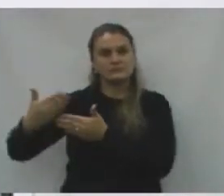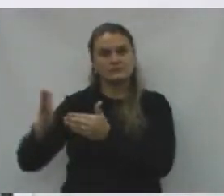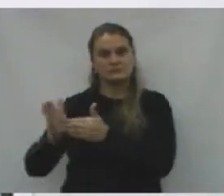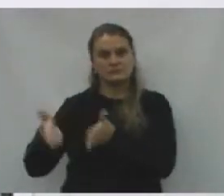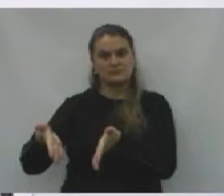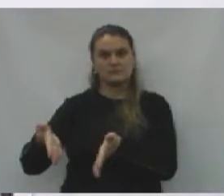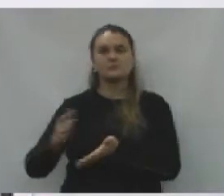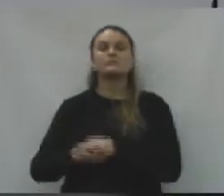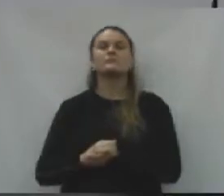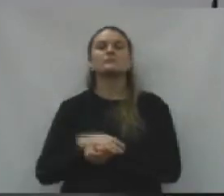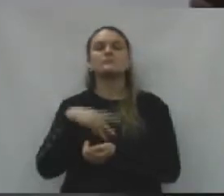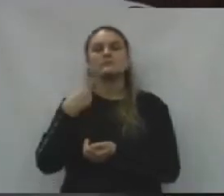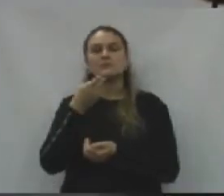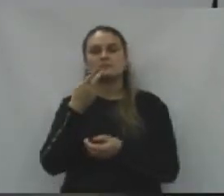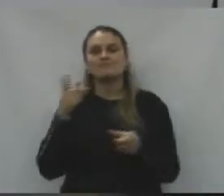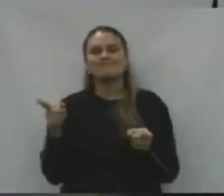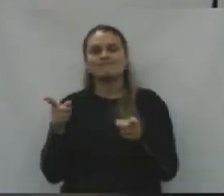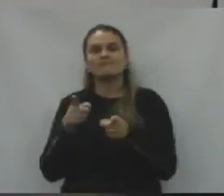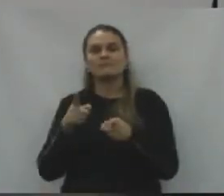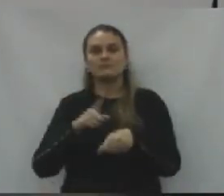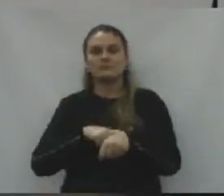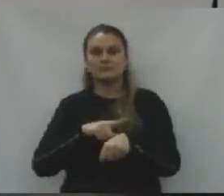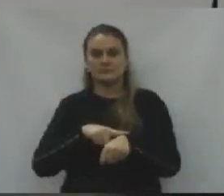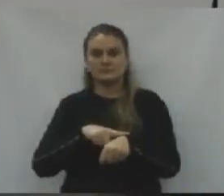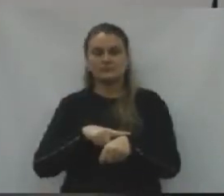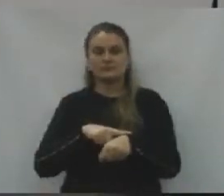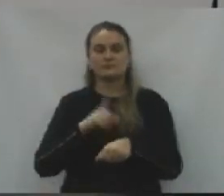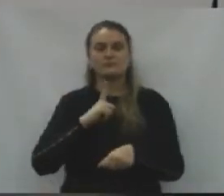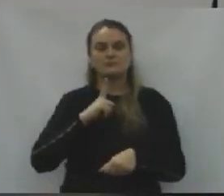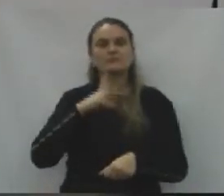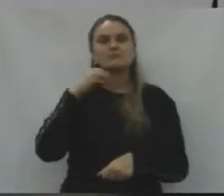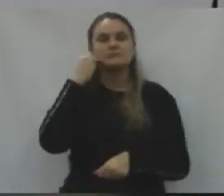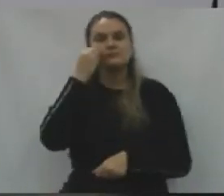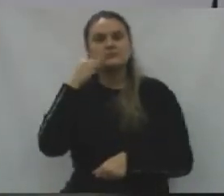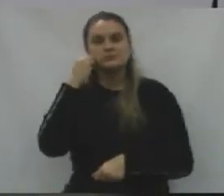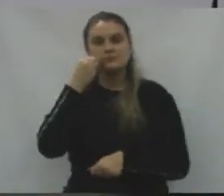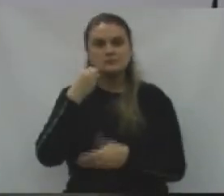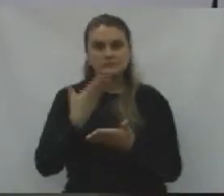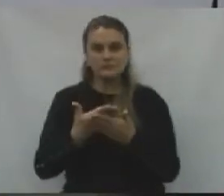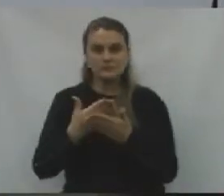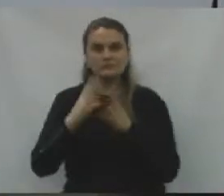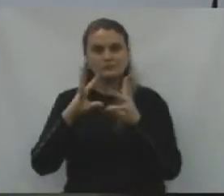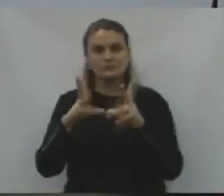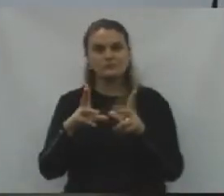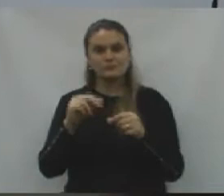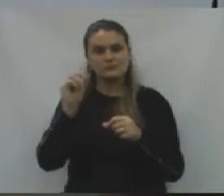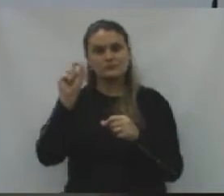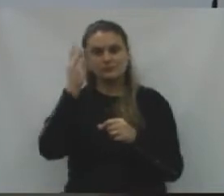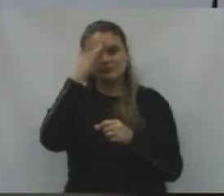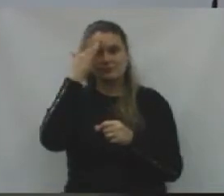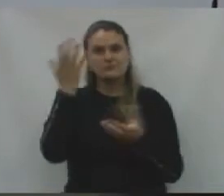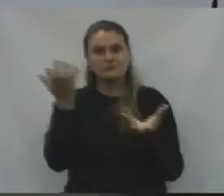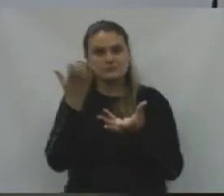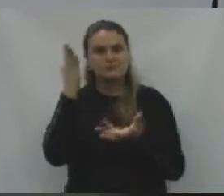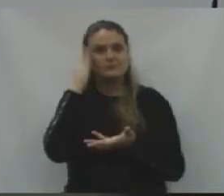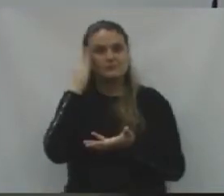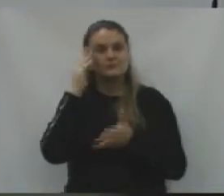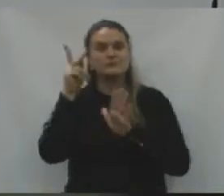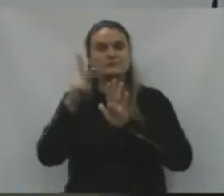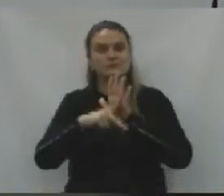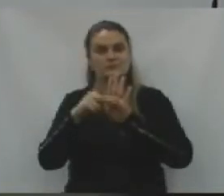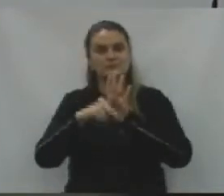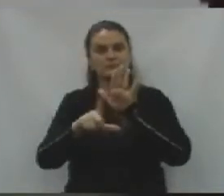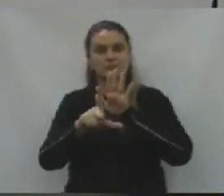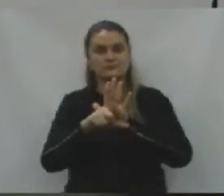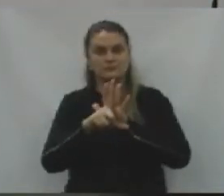a todos, em função dessa oportunidade de estudo a todos aqueles que assim necessitavam. Esse projeto